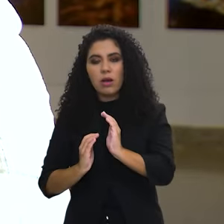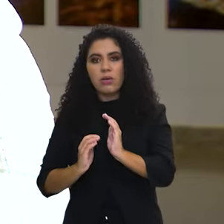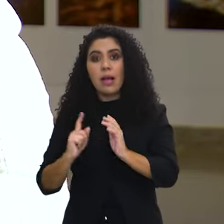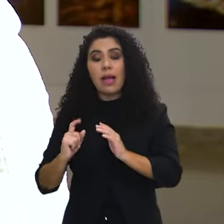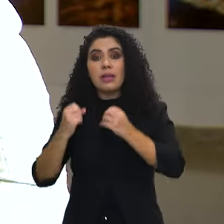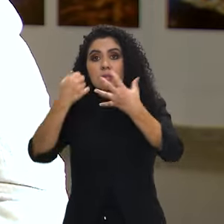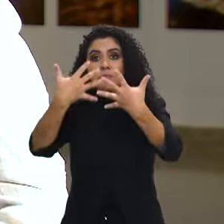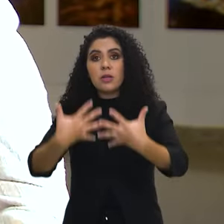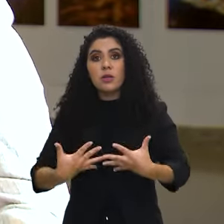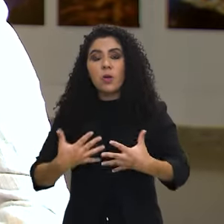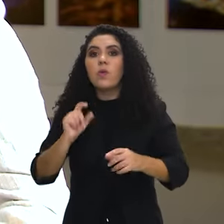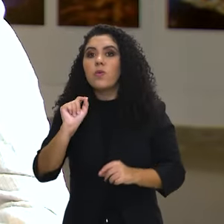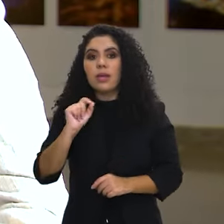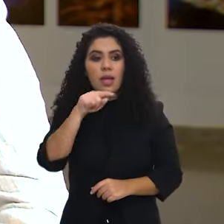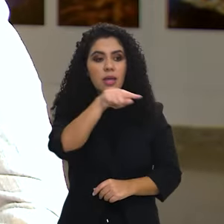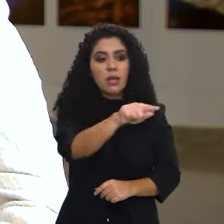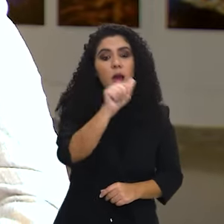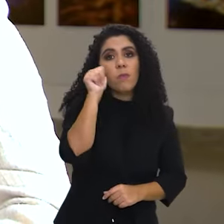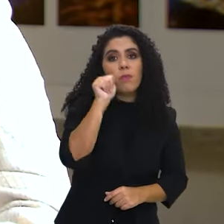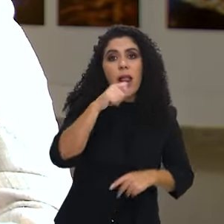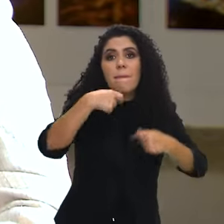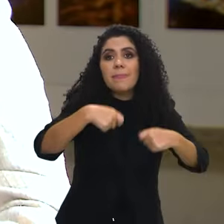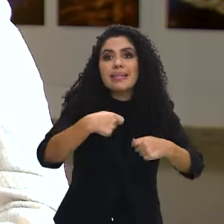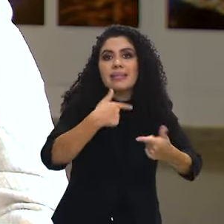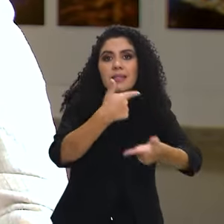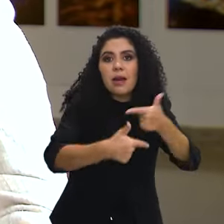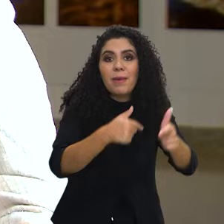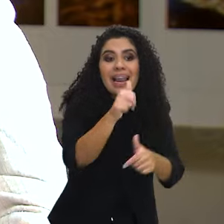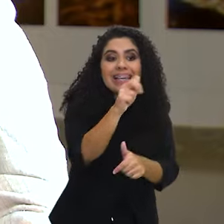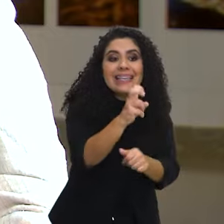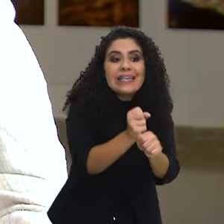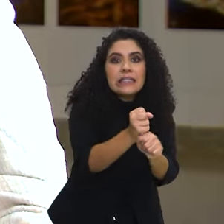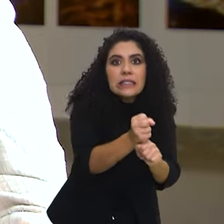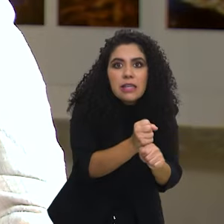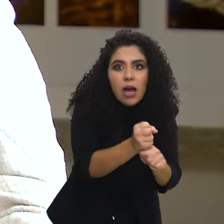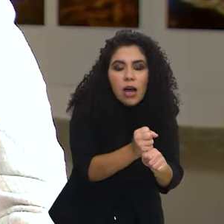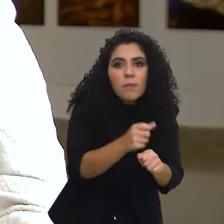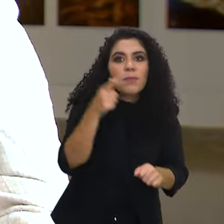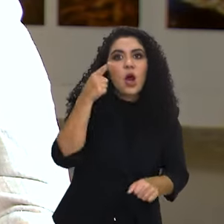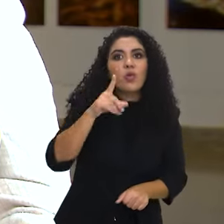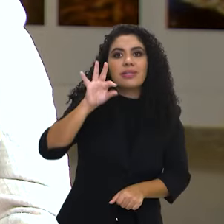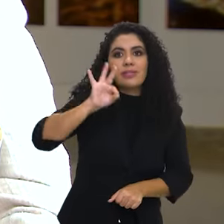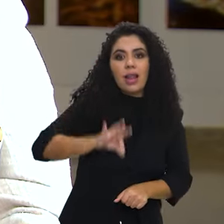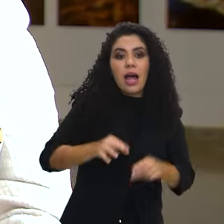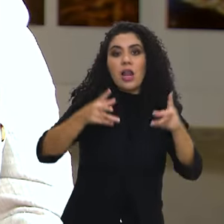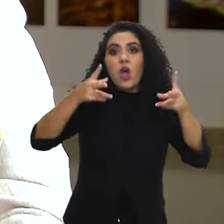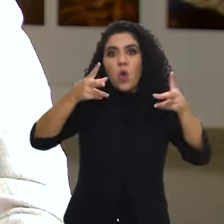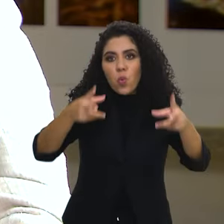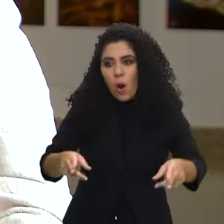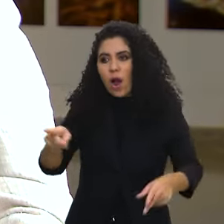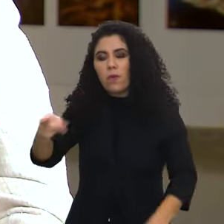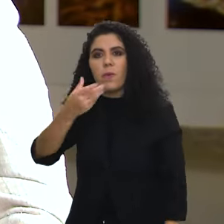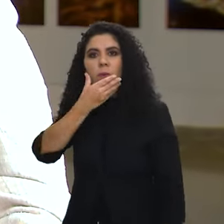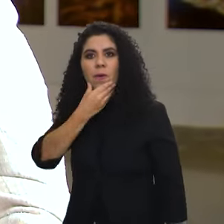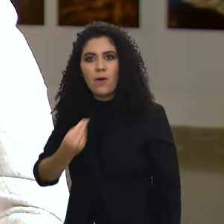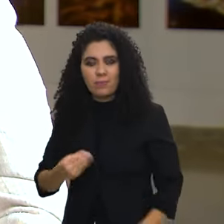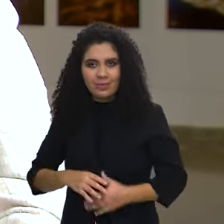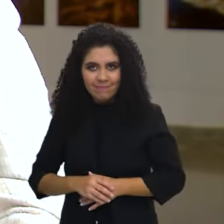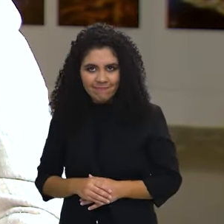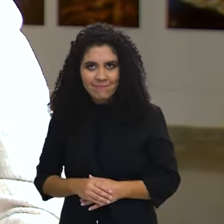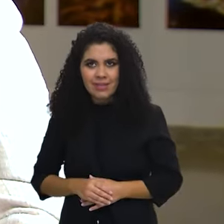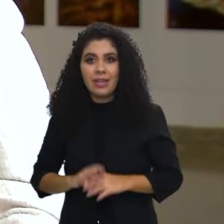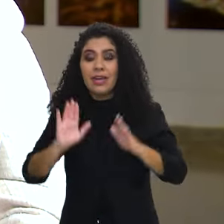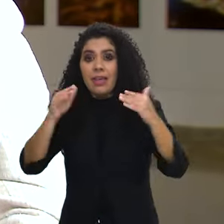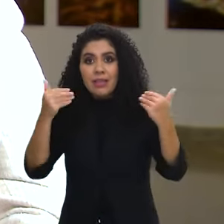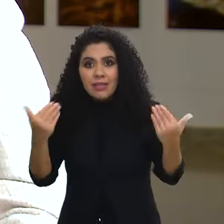as mulheres precisam trabalhar 15 meses para receber a mesma coisa que os homens Esse é o cálculo da desigualdade Então as